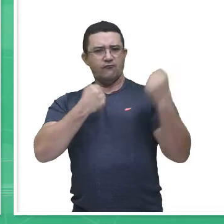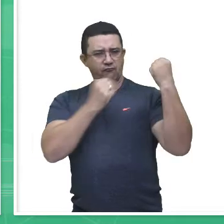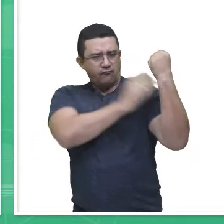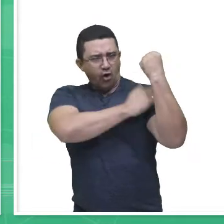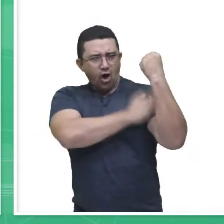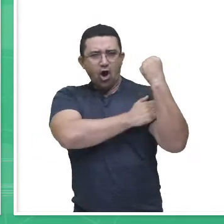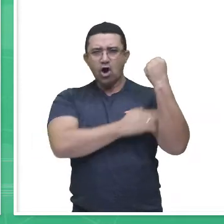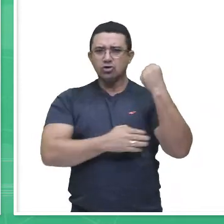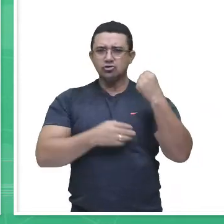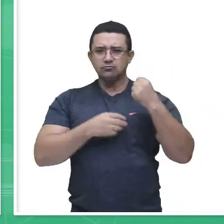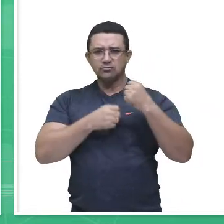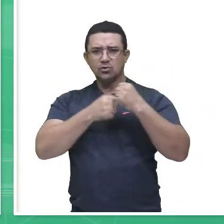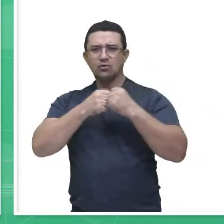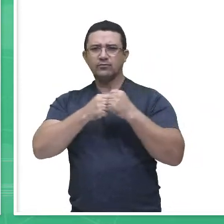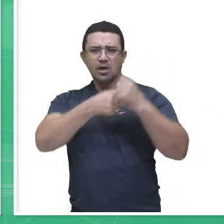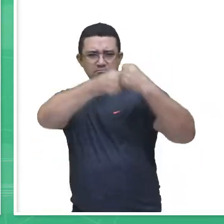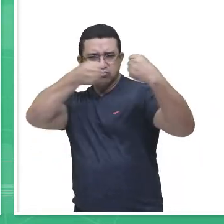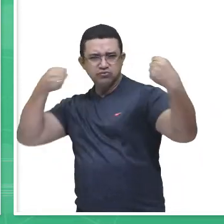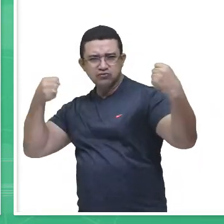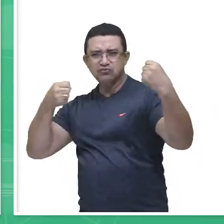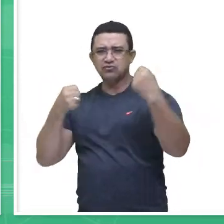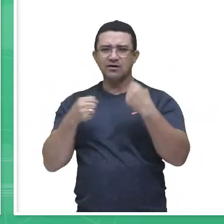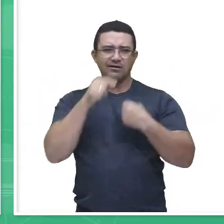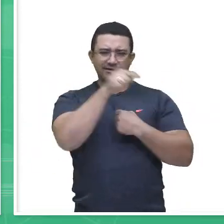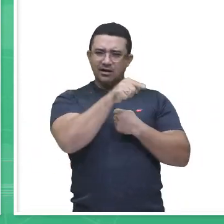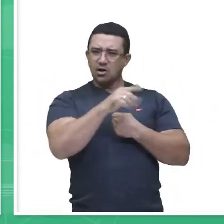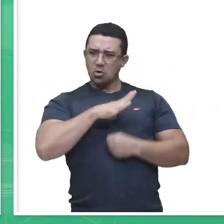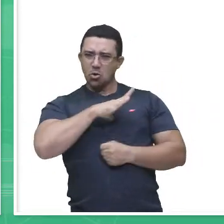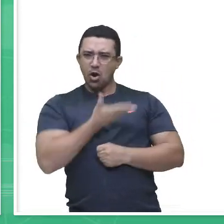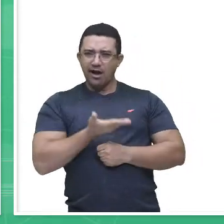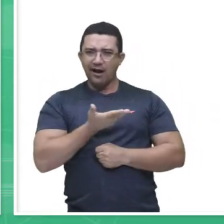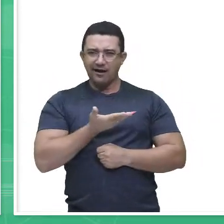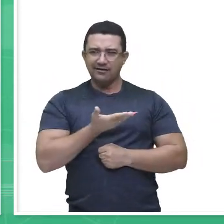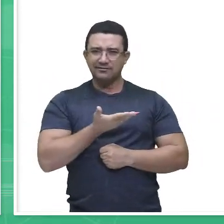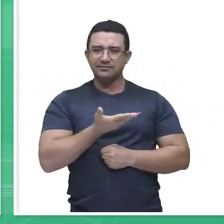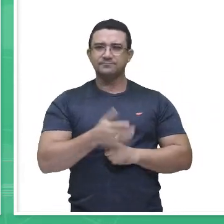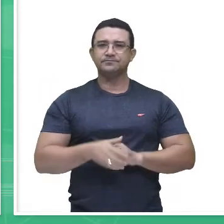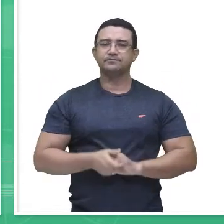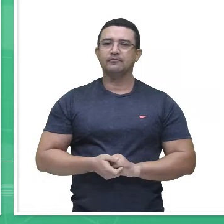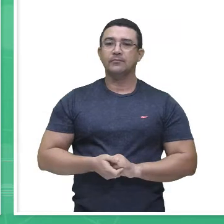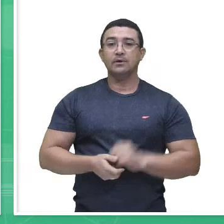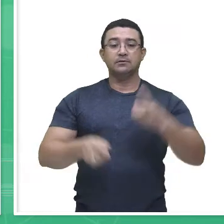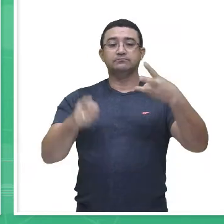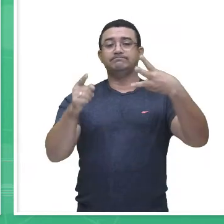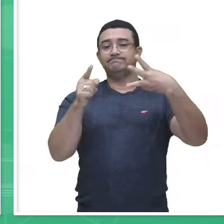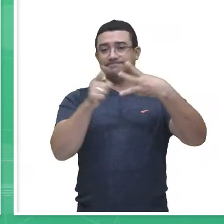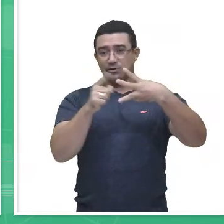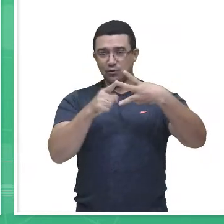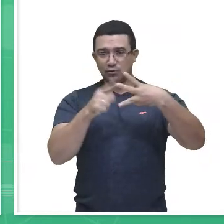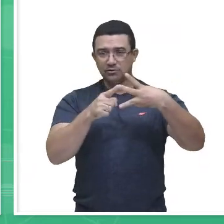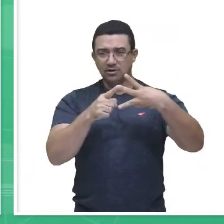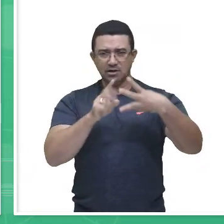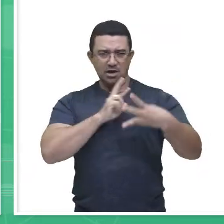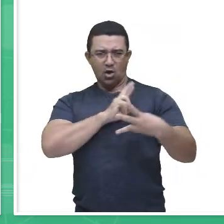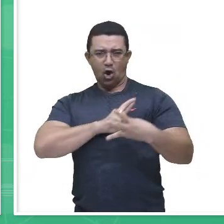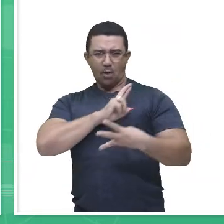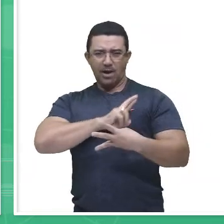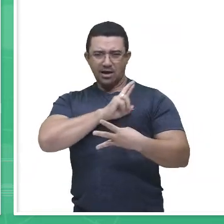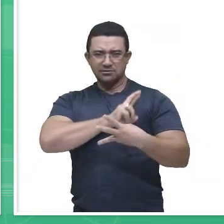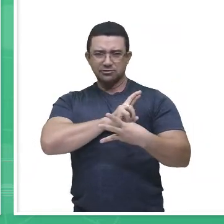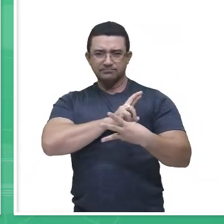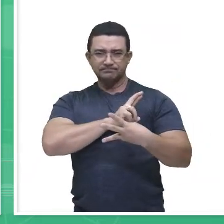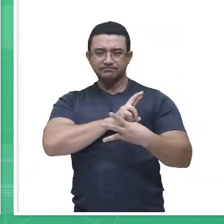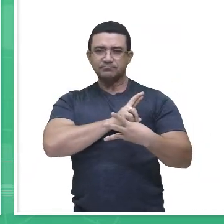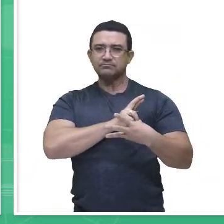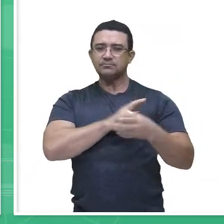ser guerreiro. Então o índio será idealizado desta forma. A segunda geração romântica, nós vamos ter já